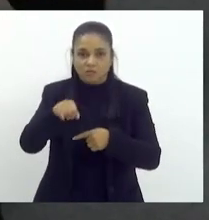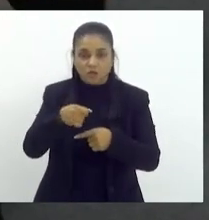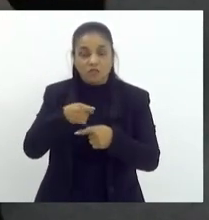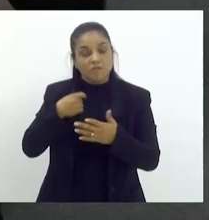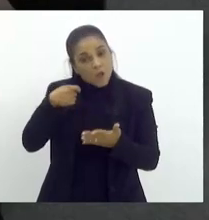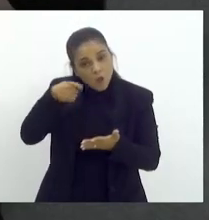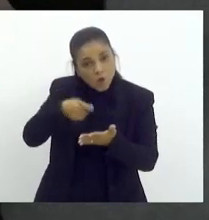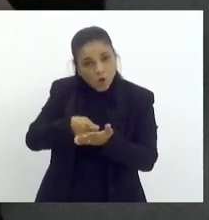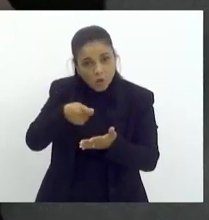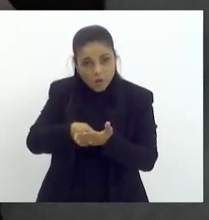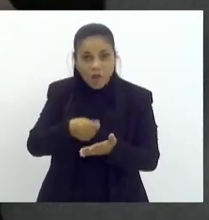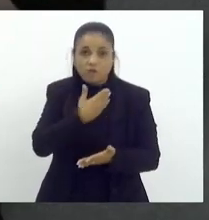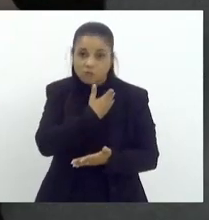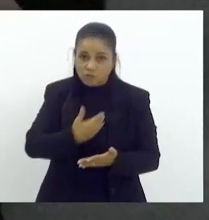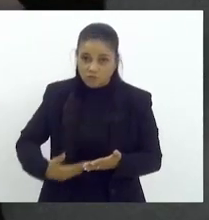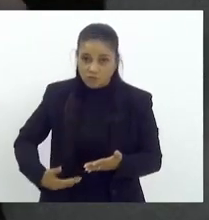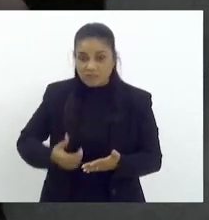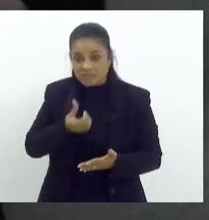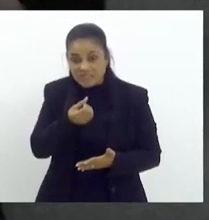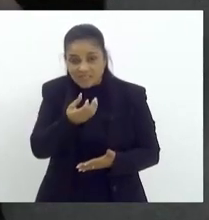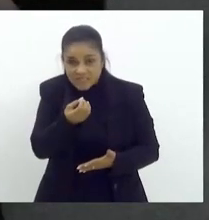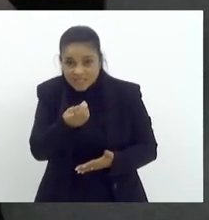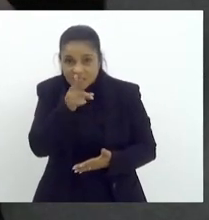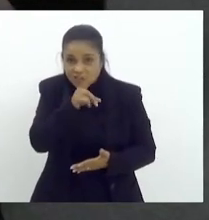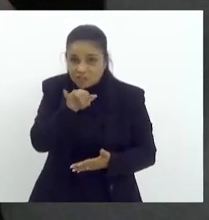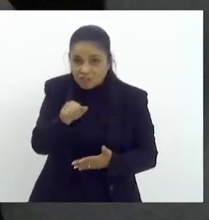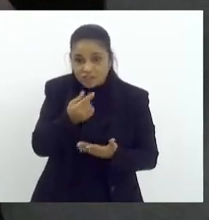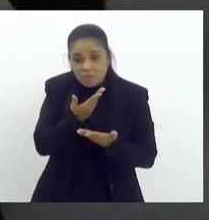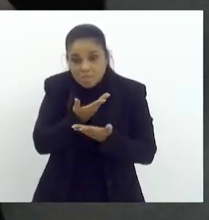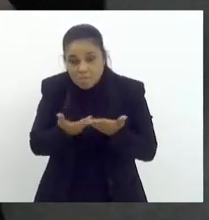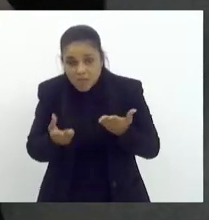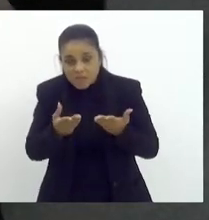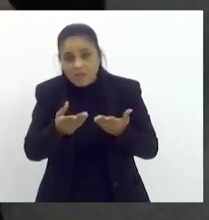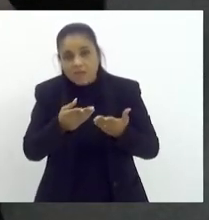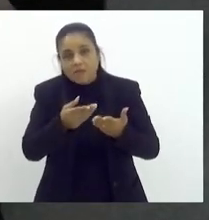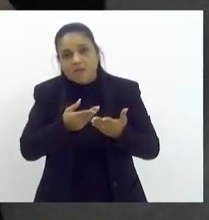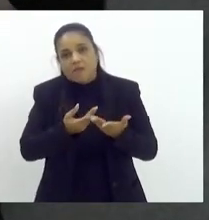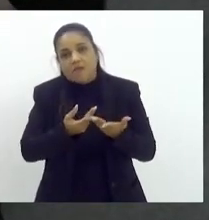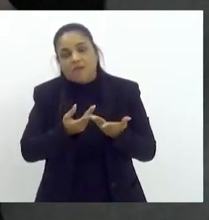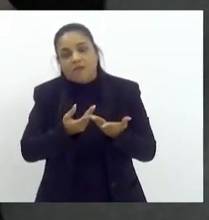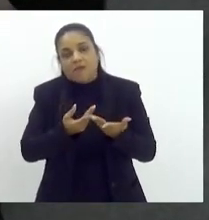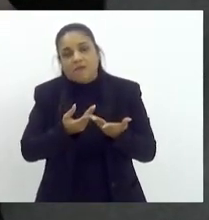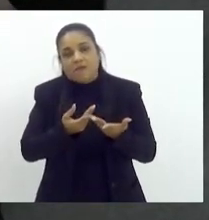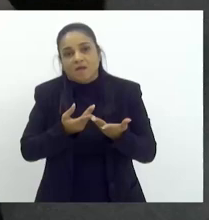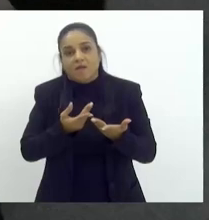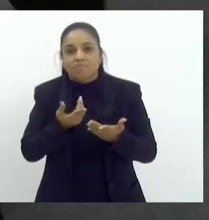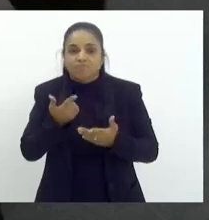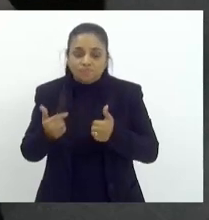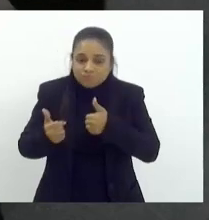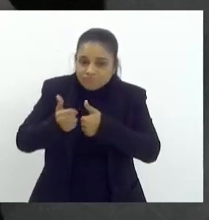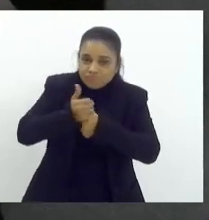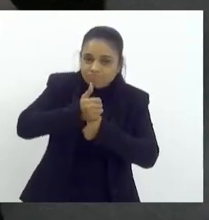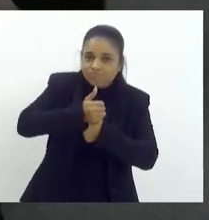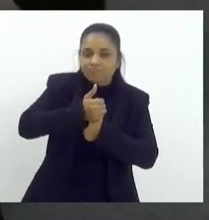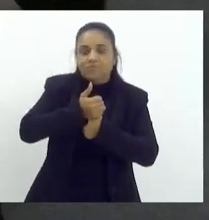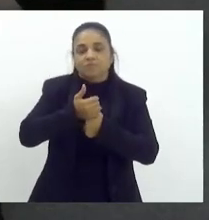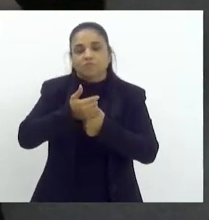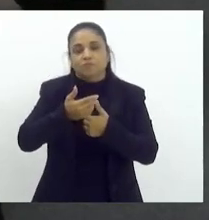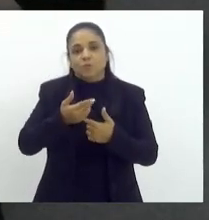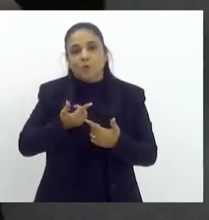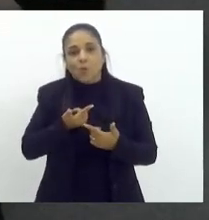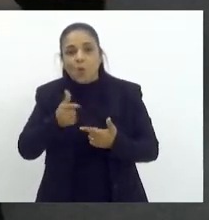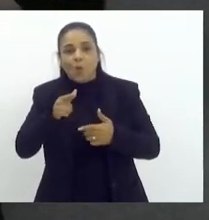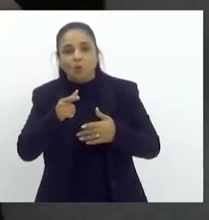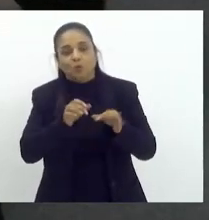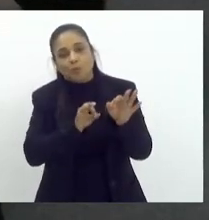governo durante 60 dias se a gente perdeu o destaque que mande o projeto para substituir mas o ideal